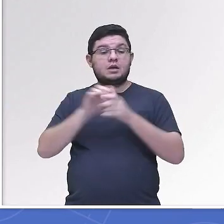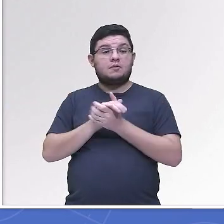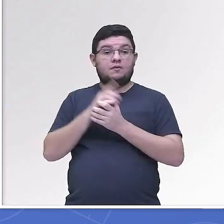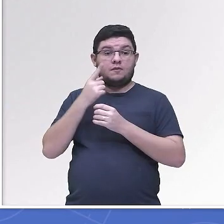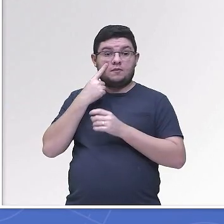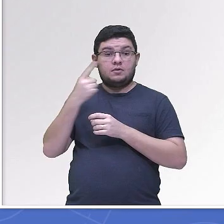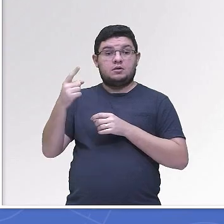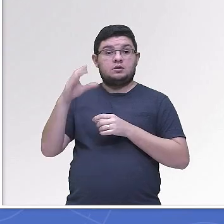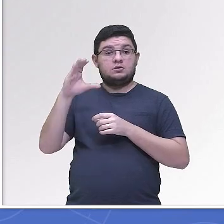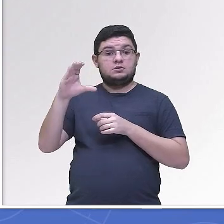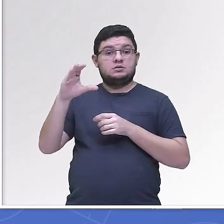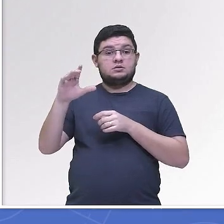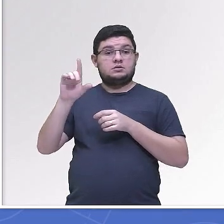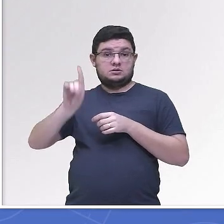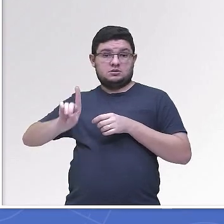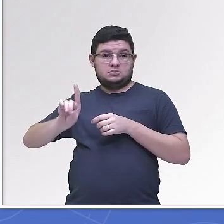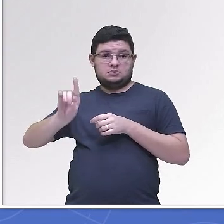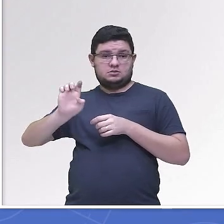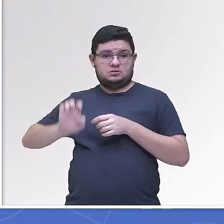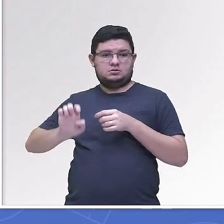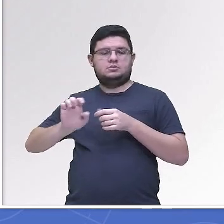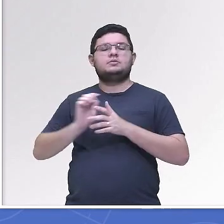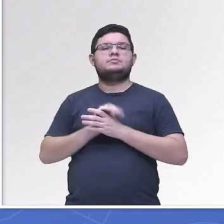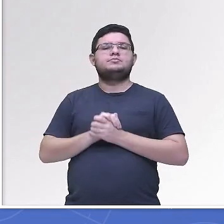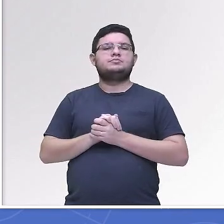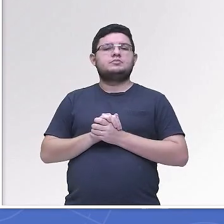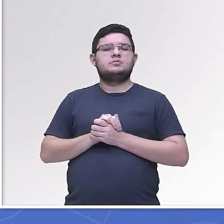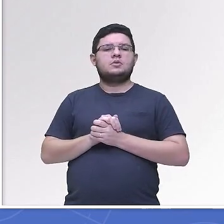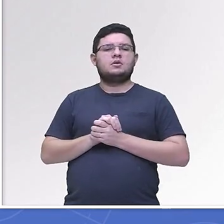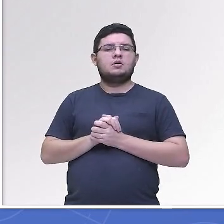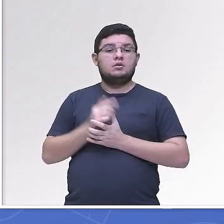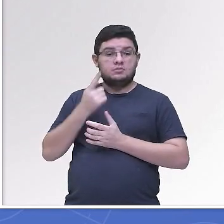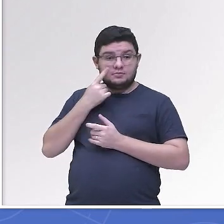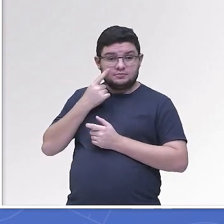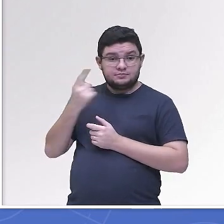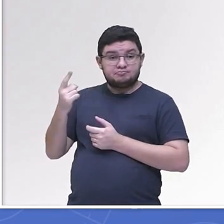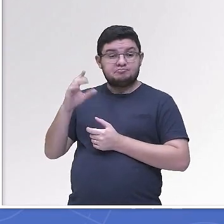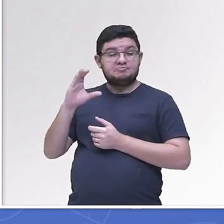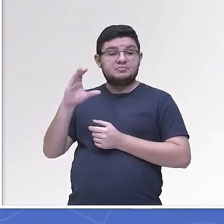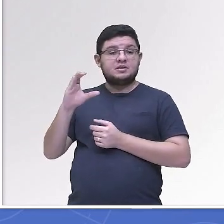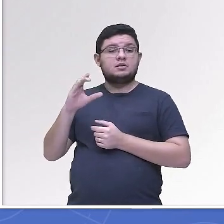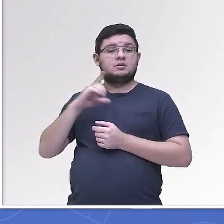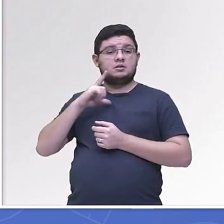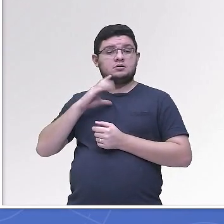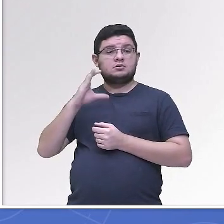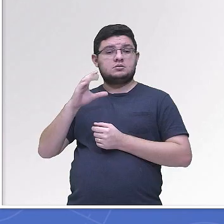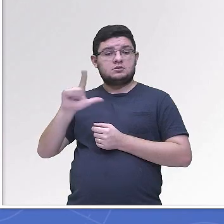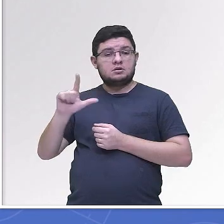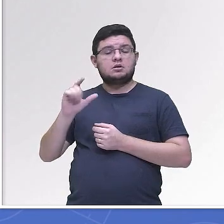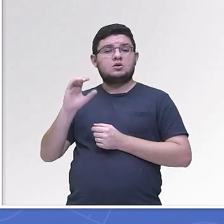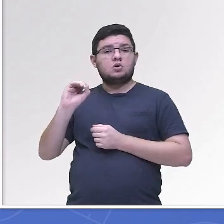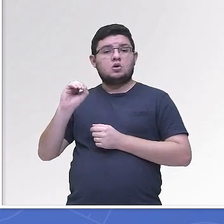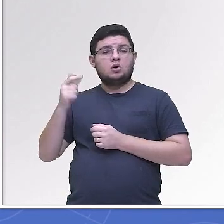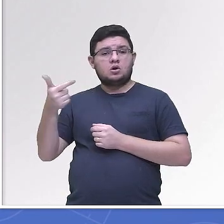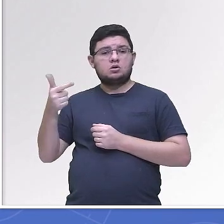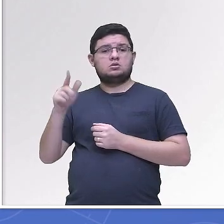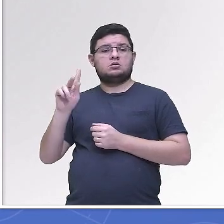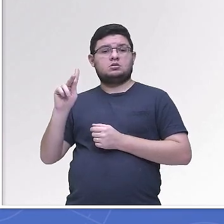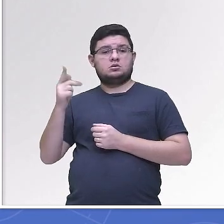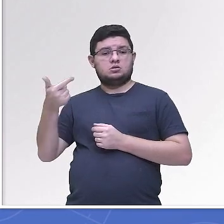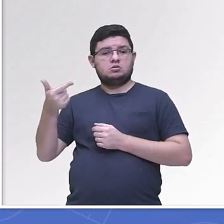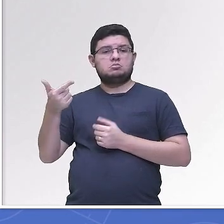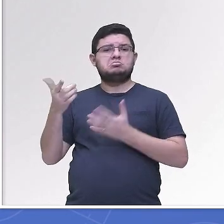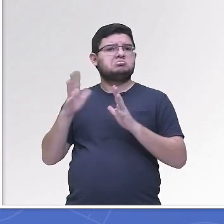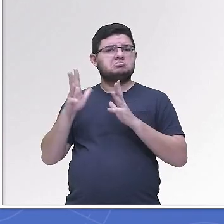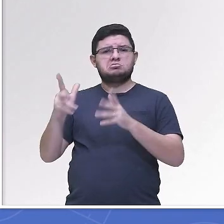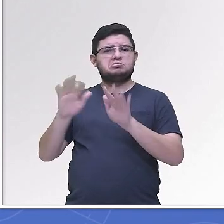e a E, para a gente concluir o nosso raciocínio. Na letra C tem Cl2, O2 e H2. Somente substâncias